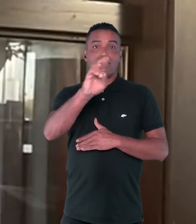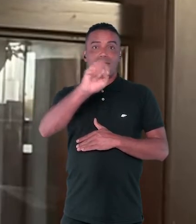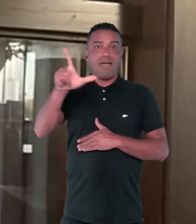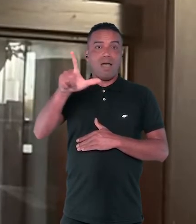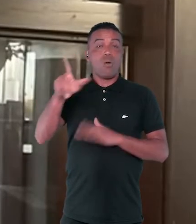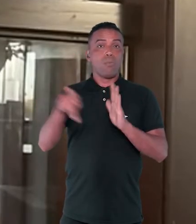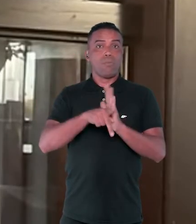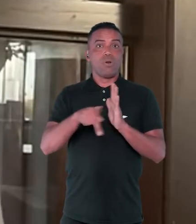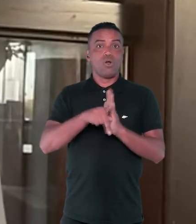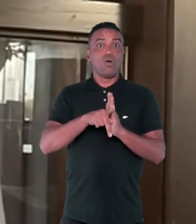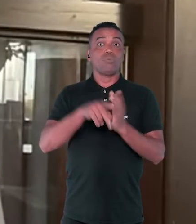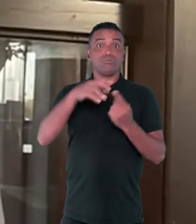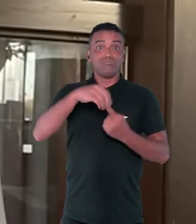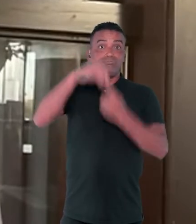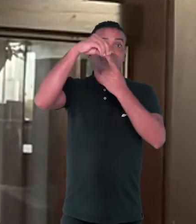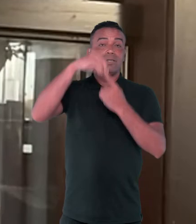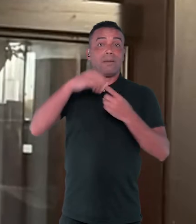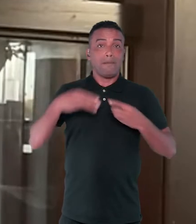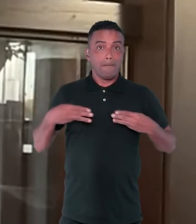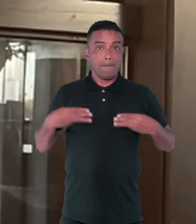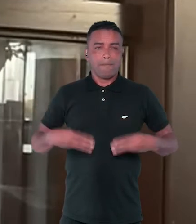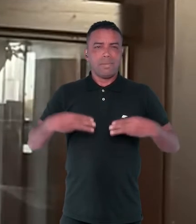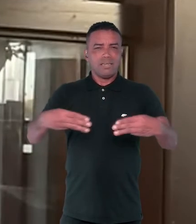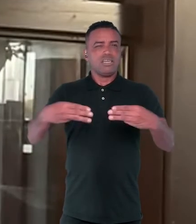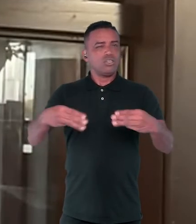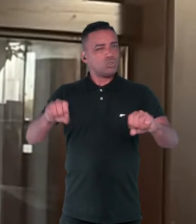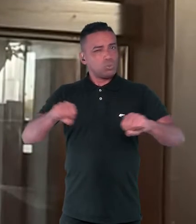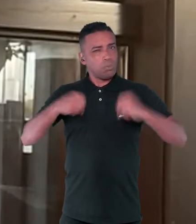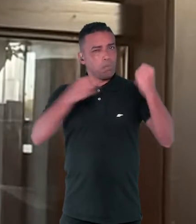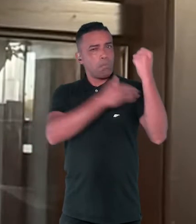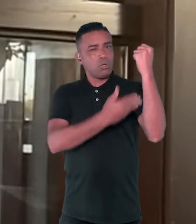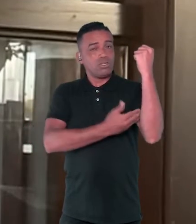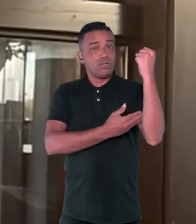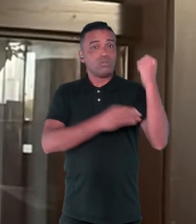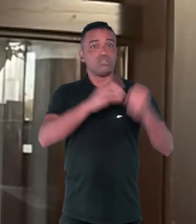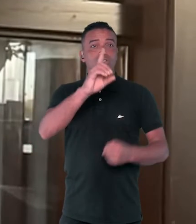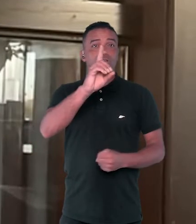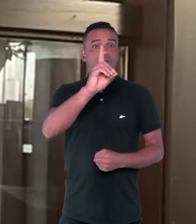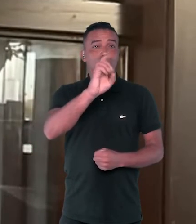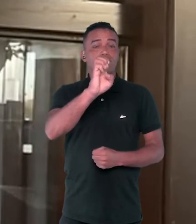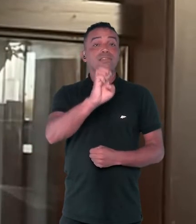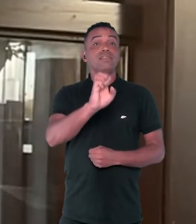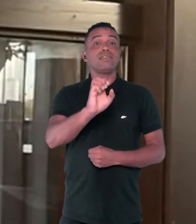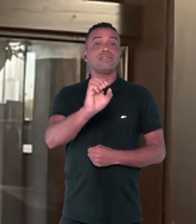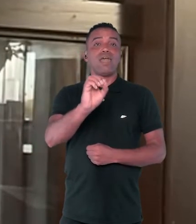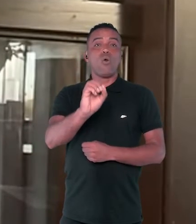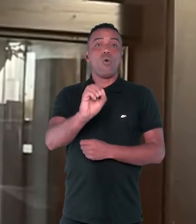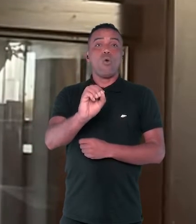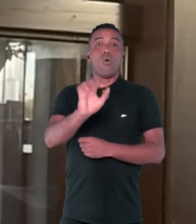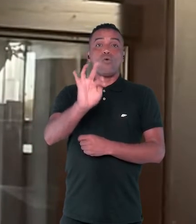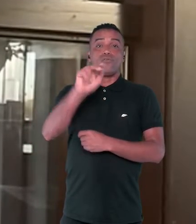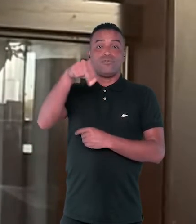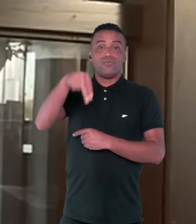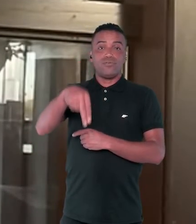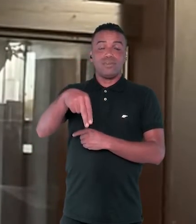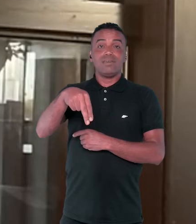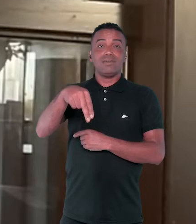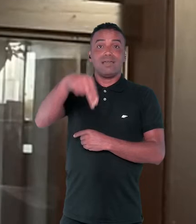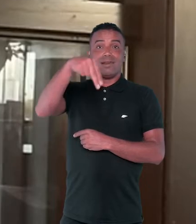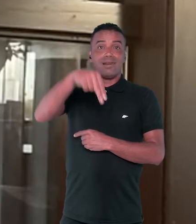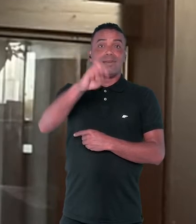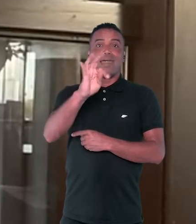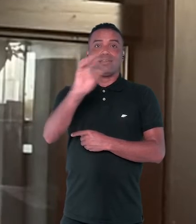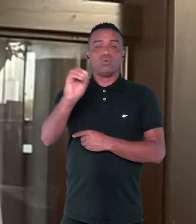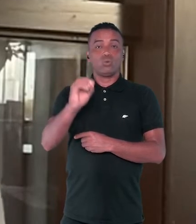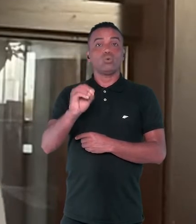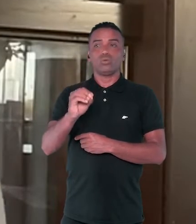prestigiar, era o poderoso ministro da época, o cara que mandava no país, que era o Delfim Neto. E os repórteres queriam falar com o Delfim, e ninguém tinha acesso.